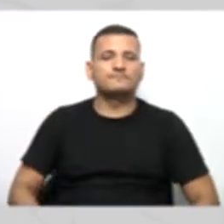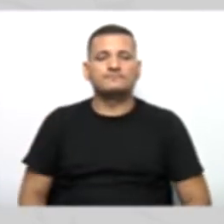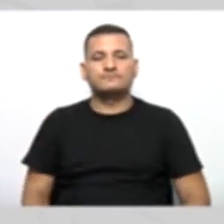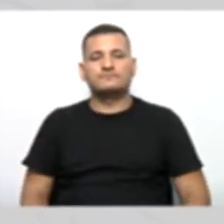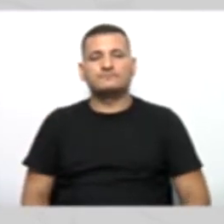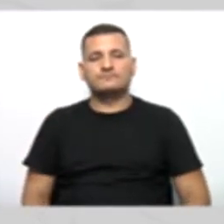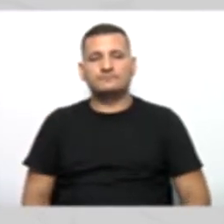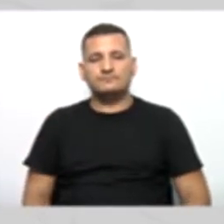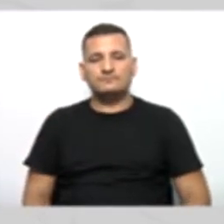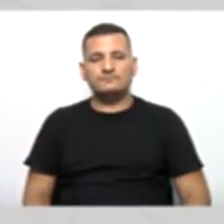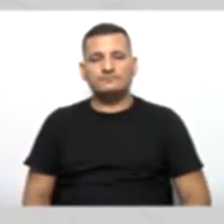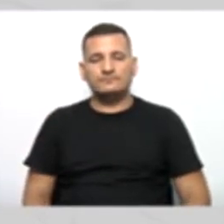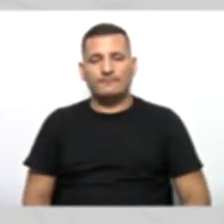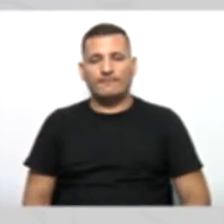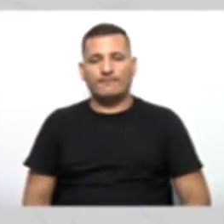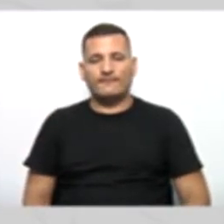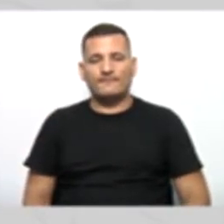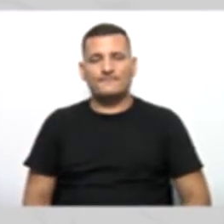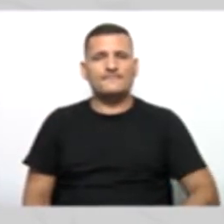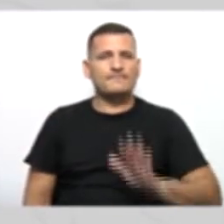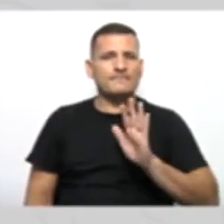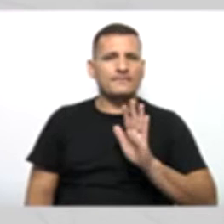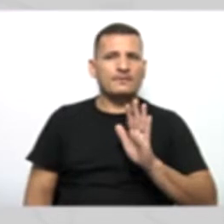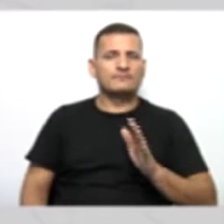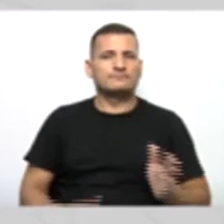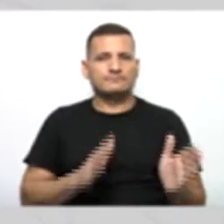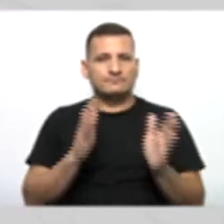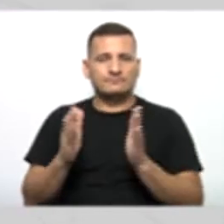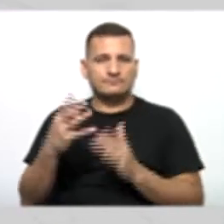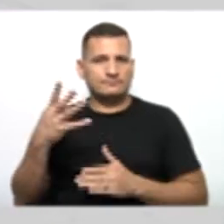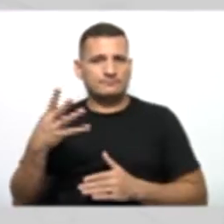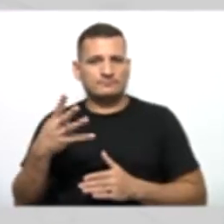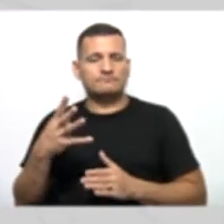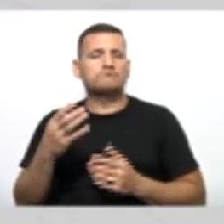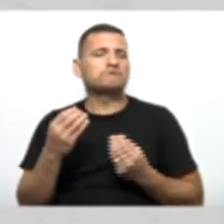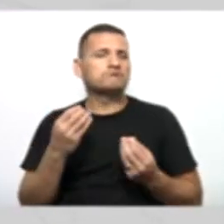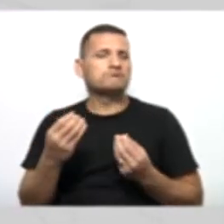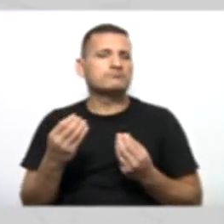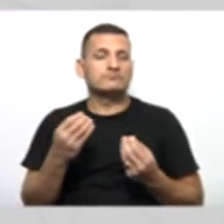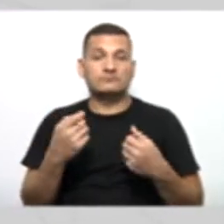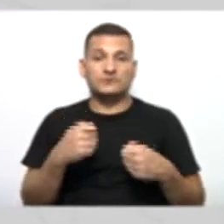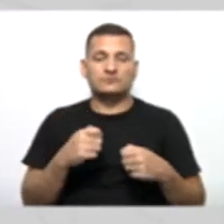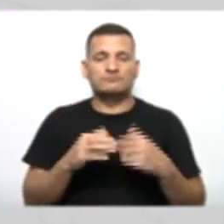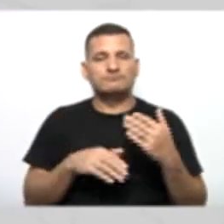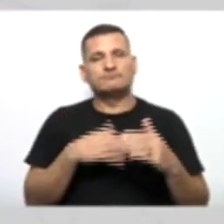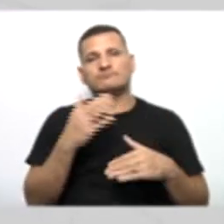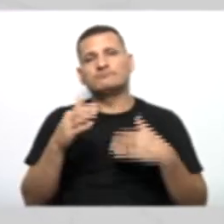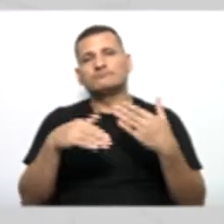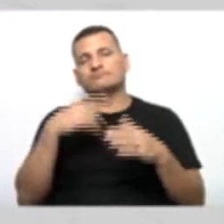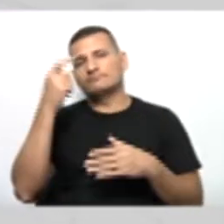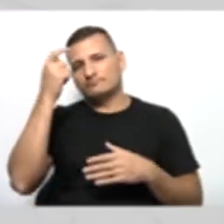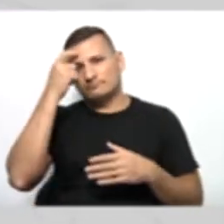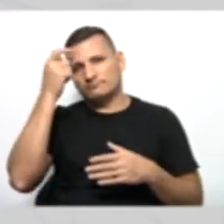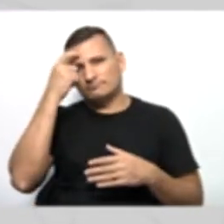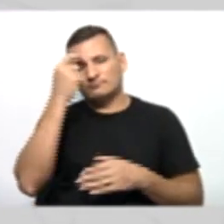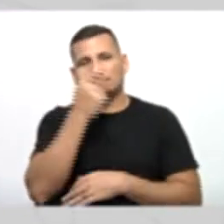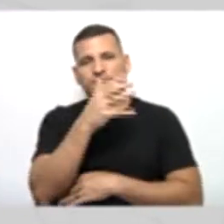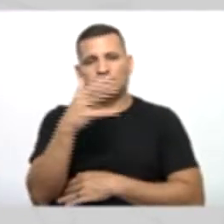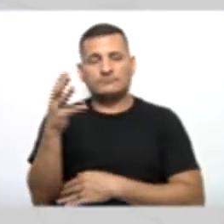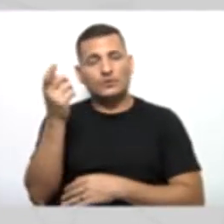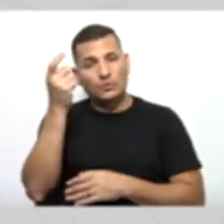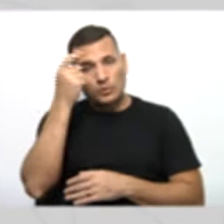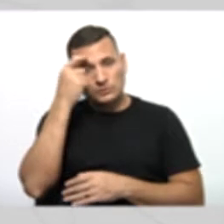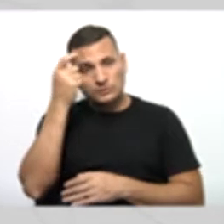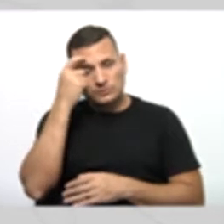Mas, para se chegar a esse quarto estágio, precisou de uma evolução da consciência ambiental. A consciência ambiental